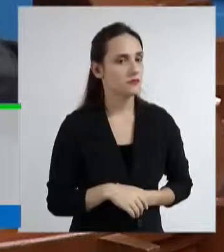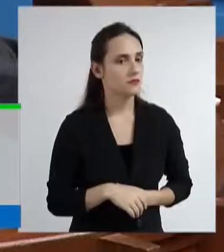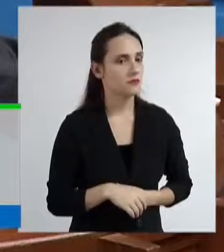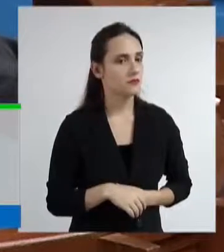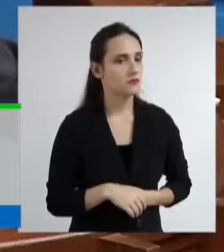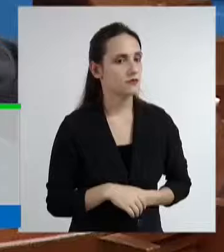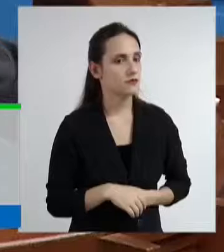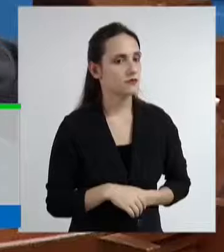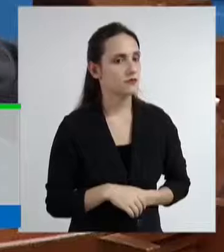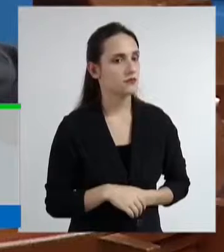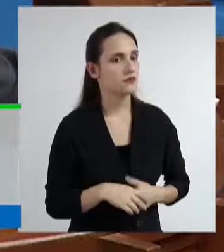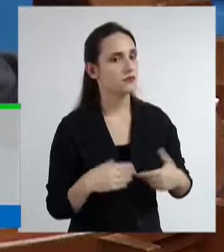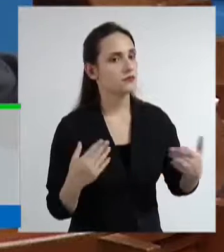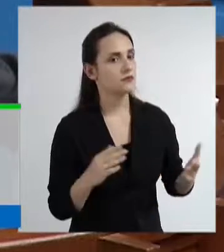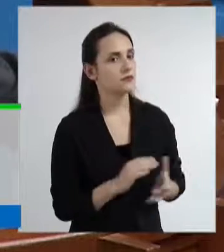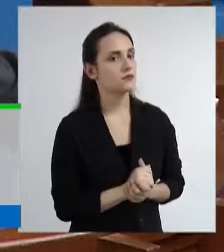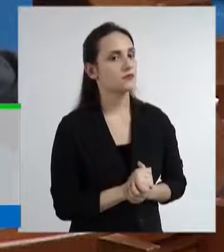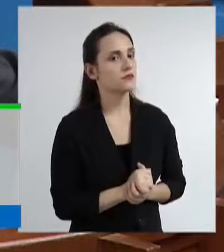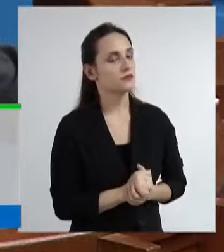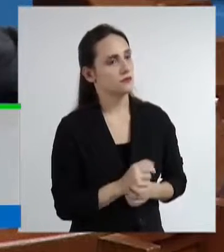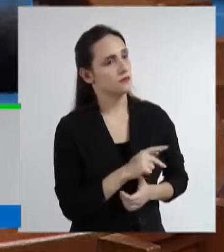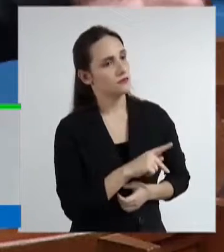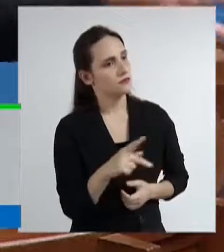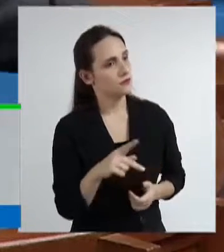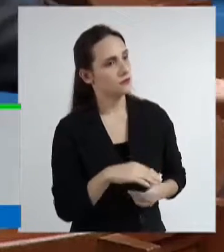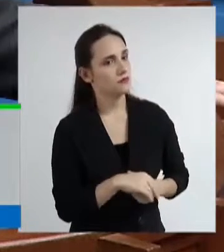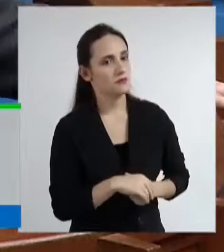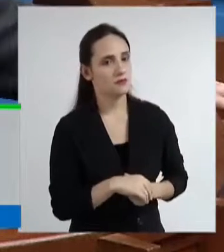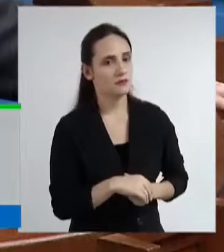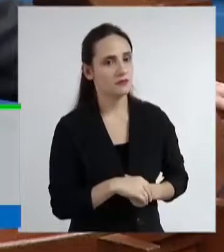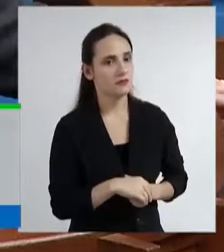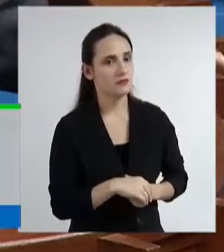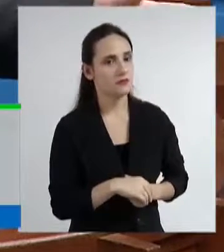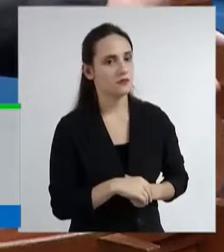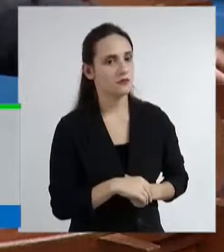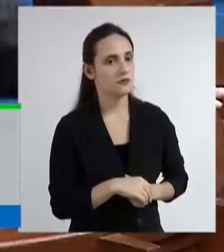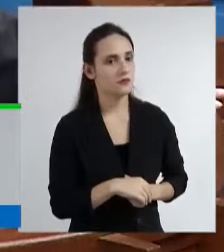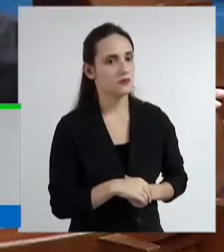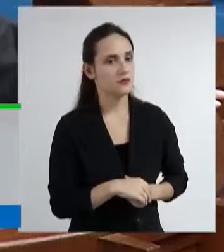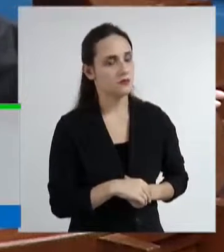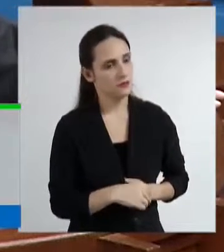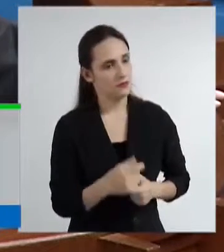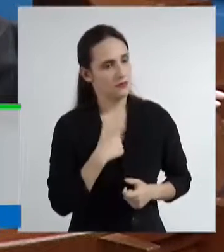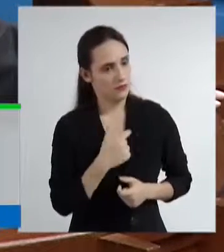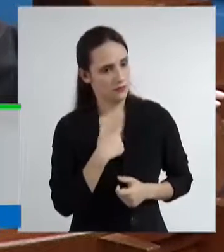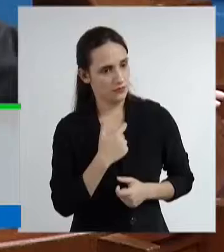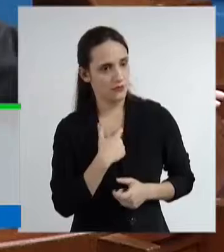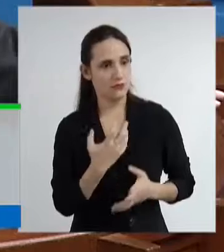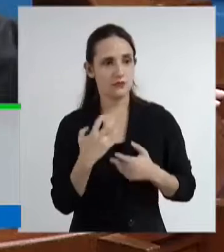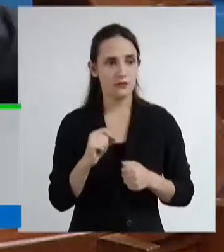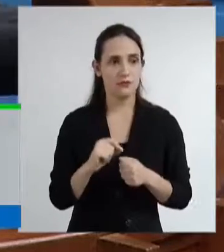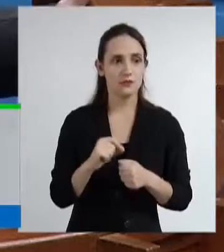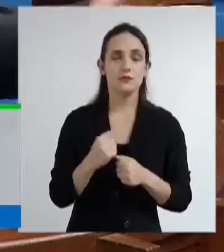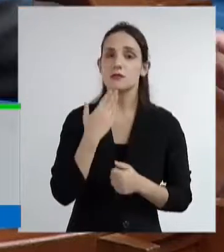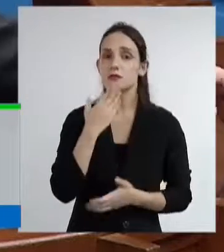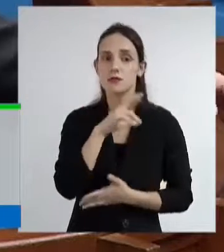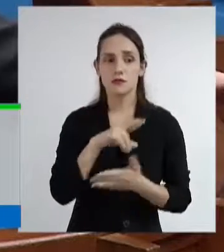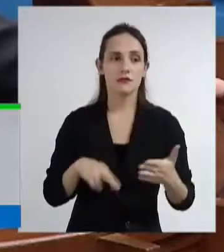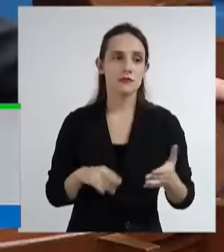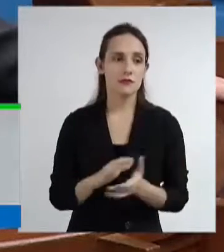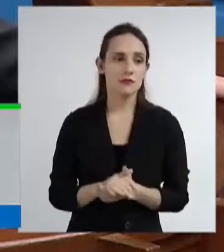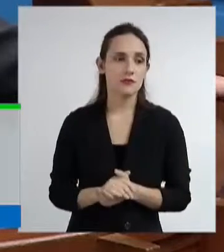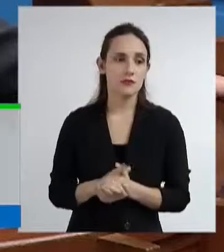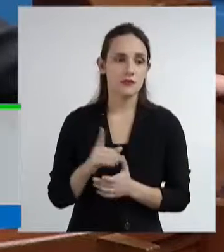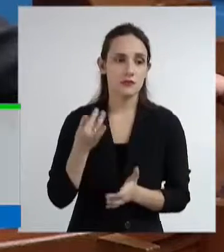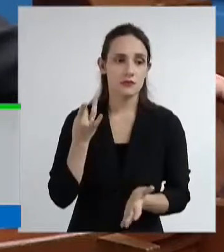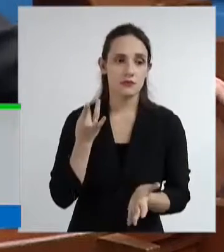venho a esta tribuna, presidente, com a preocupação de que um requerimento, onde a gente emite uma nota